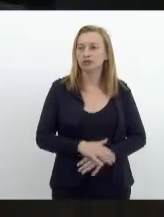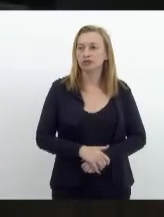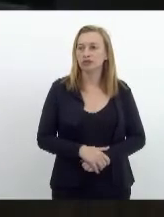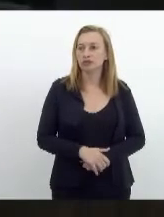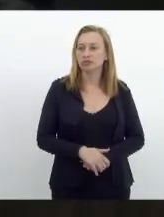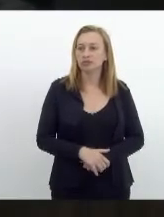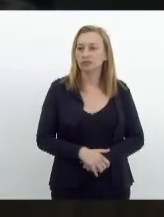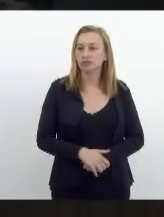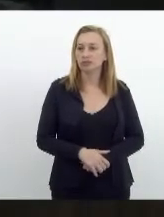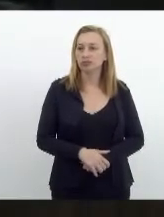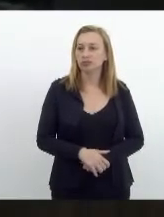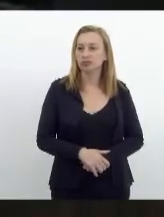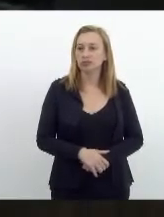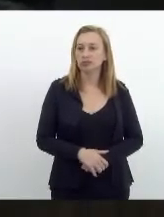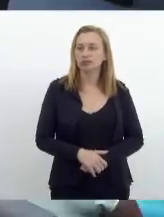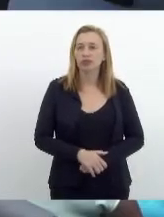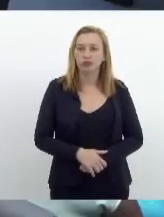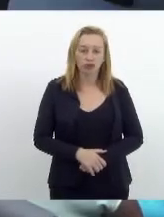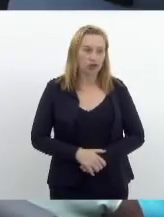Difícil agora, vamos.